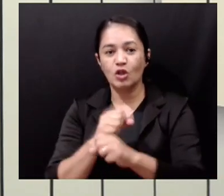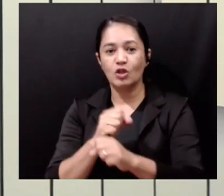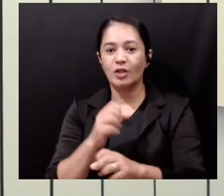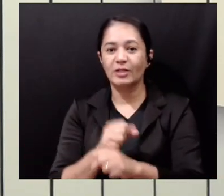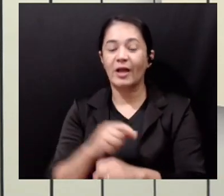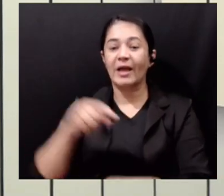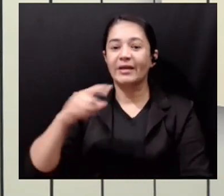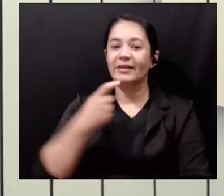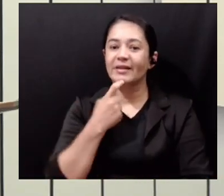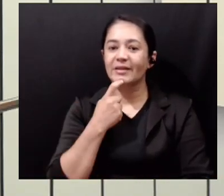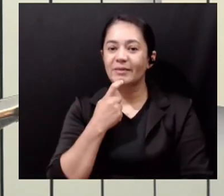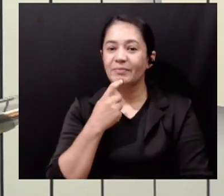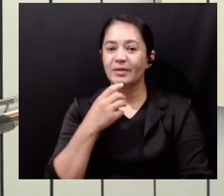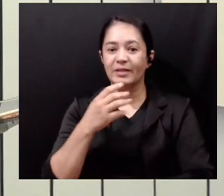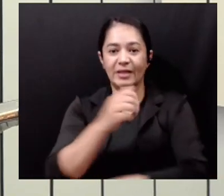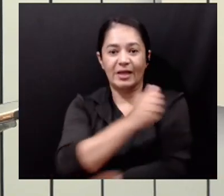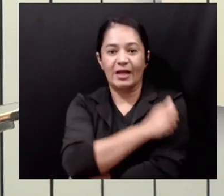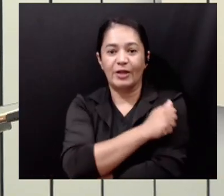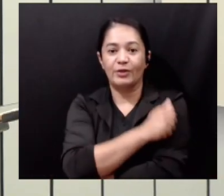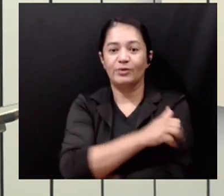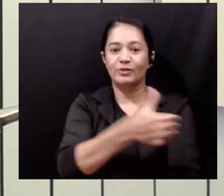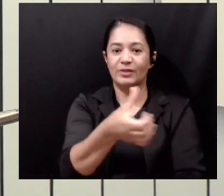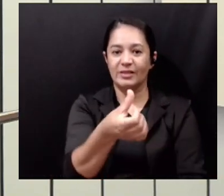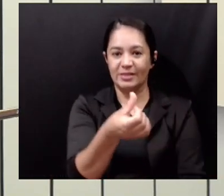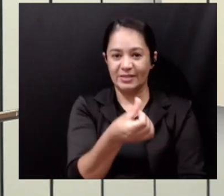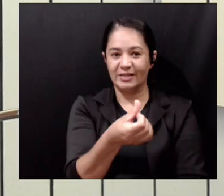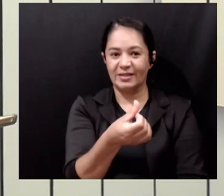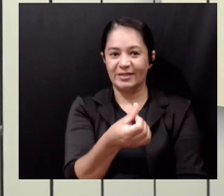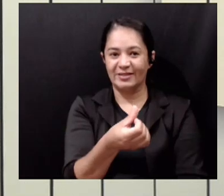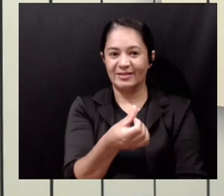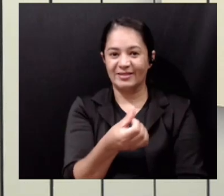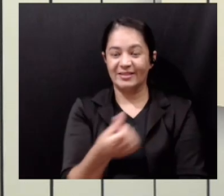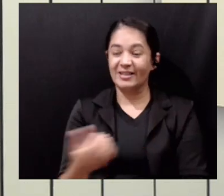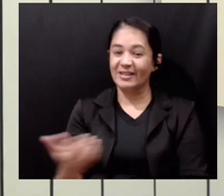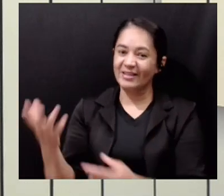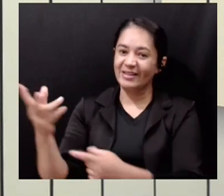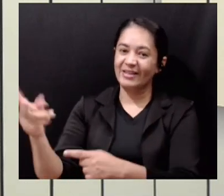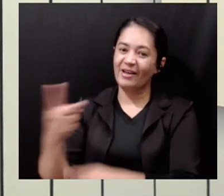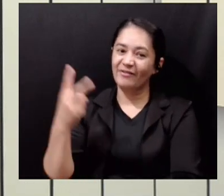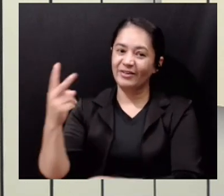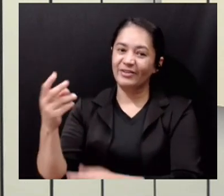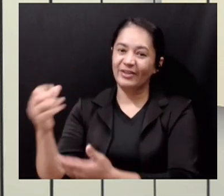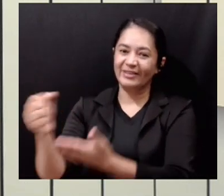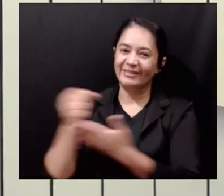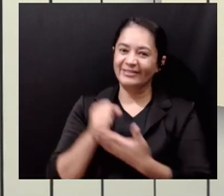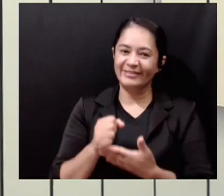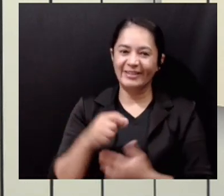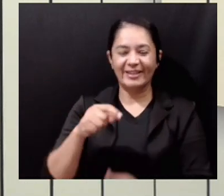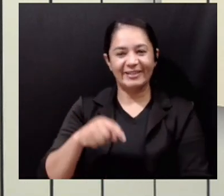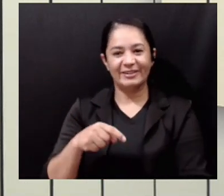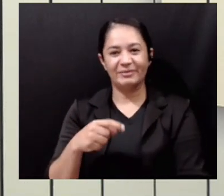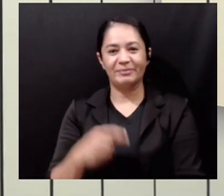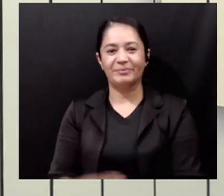engenharia da computação. E é o André que traz essa vitória aqui para nós no De Olho na Educação.